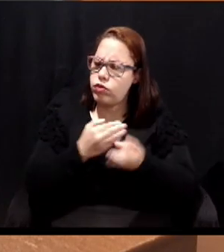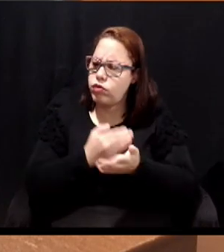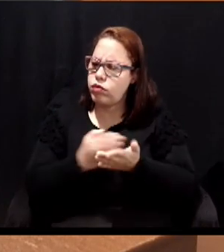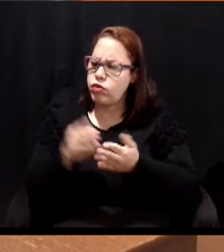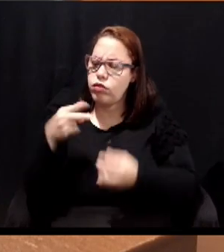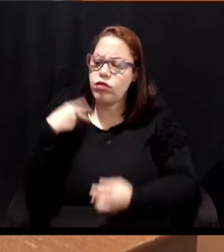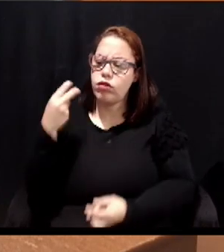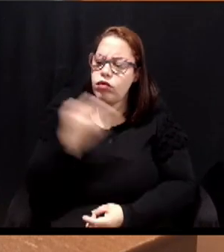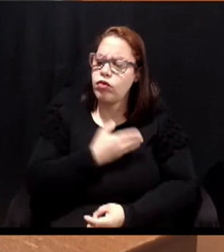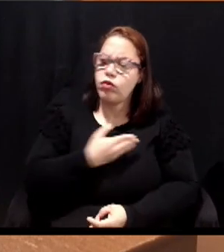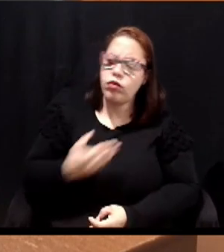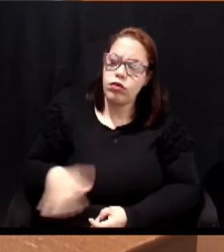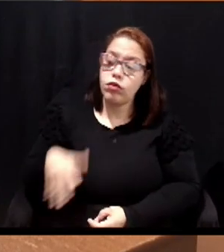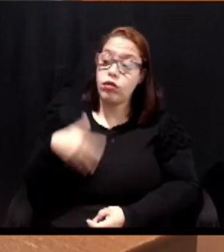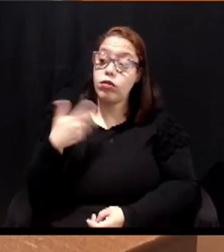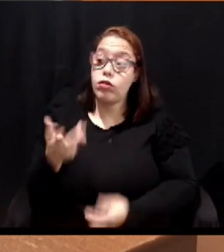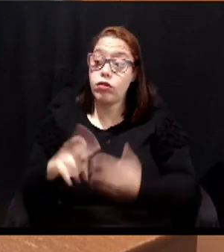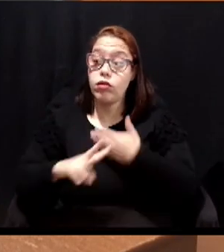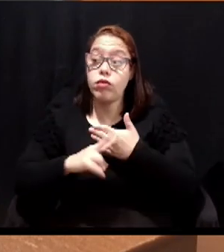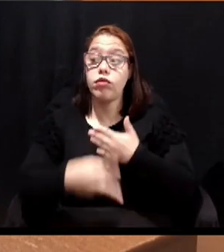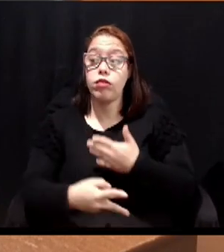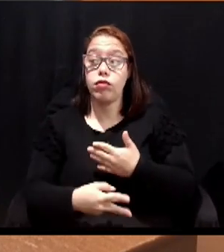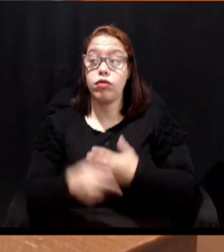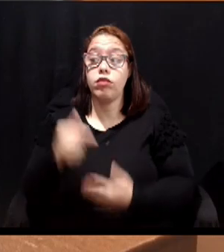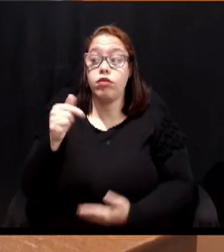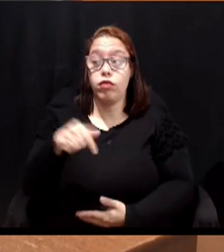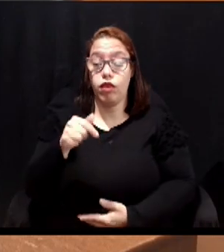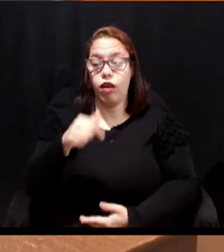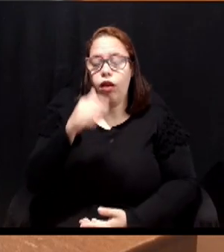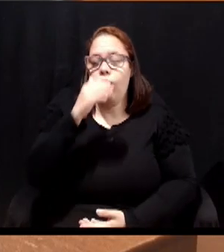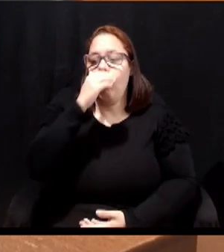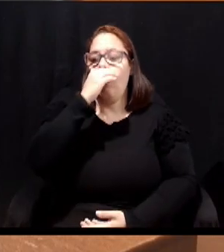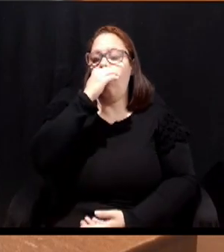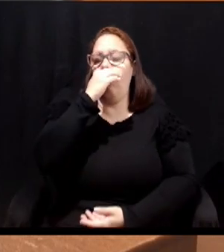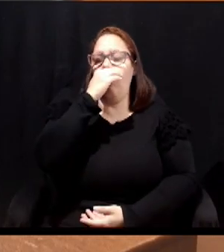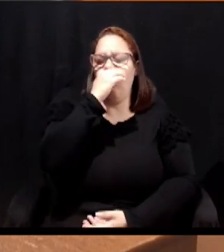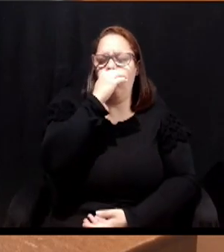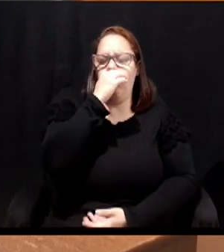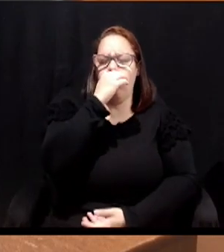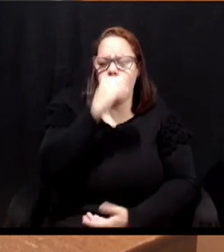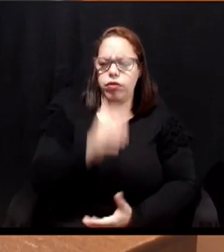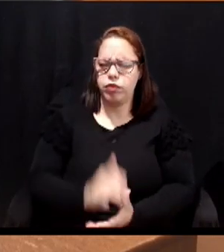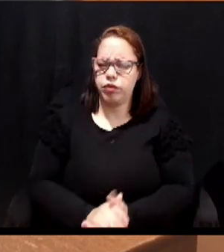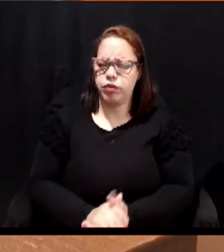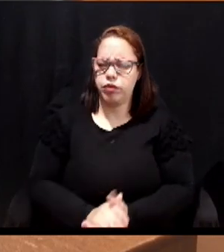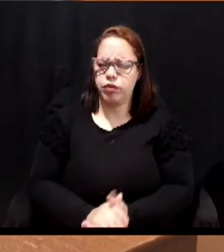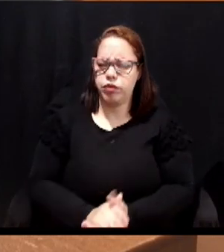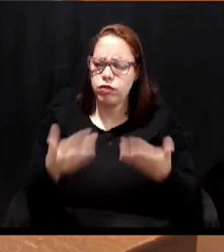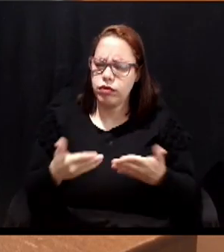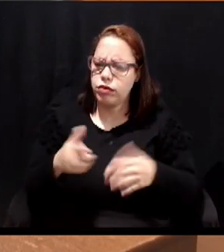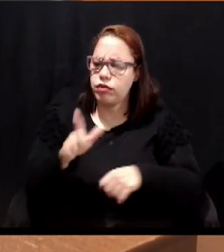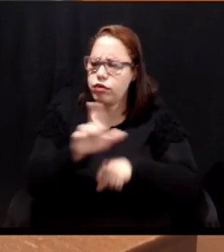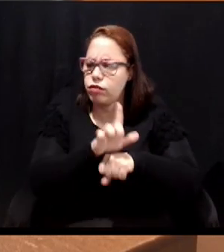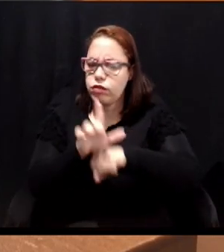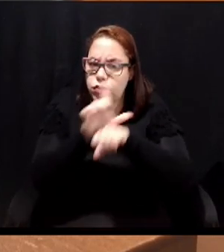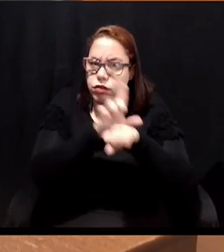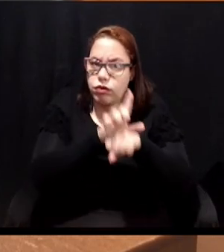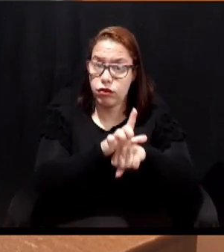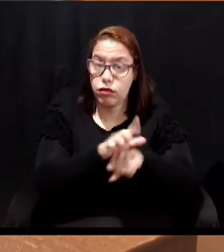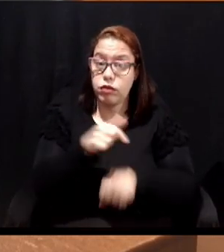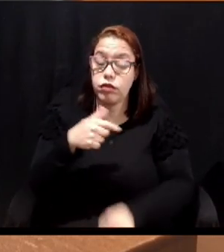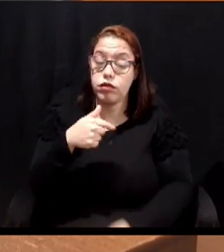o quanto que isso impacta aqui na nossa cidade. Quantos dos comerciantes, por exemplo, que hoje a gente tem aqui,